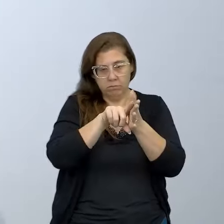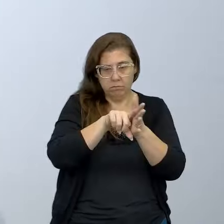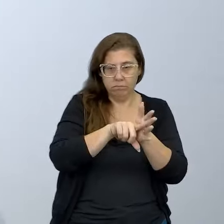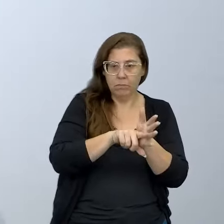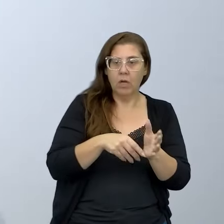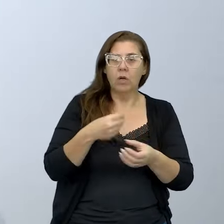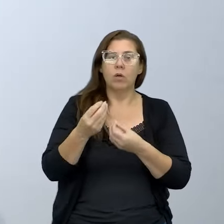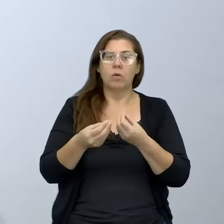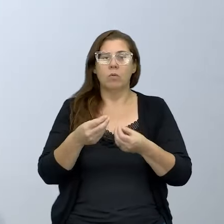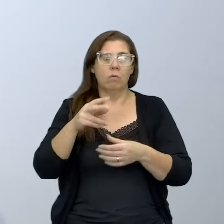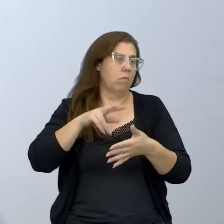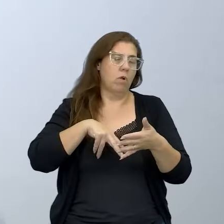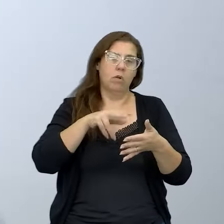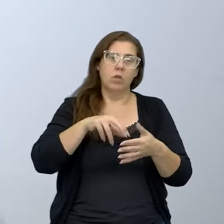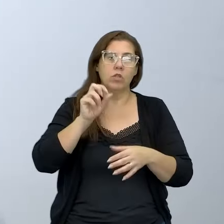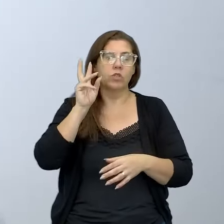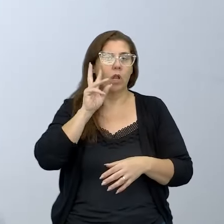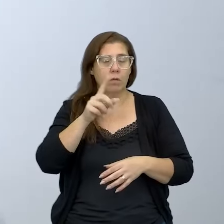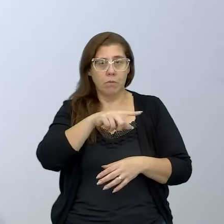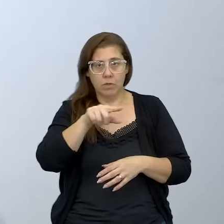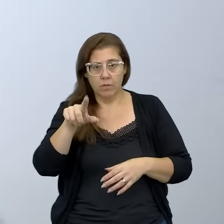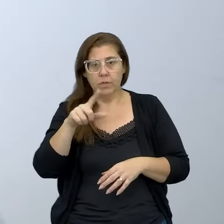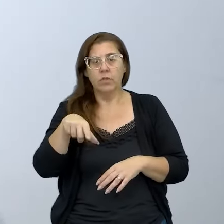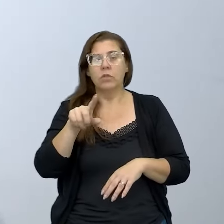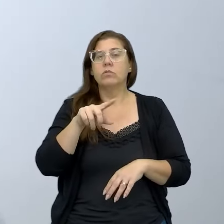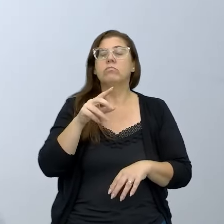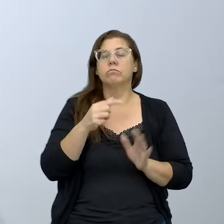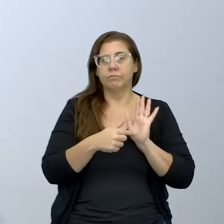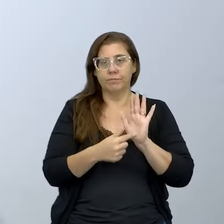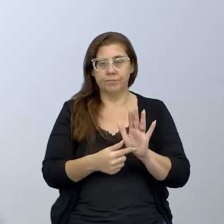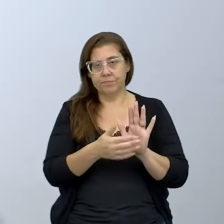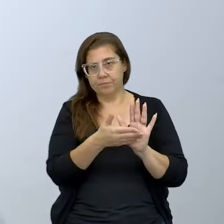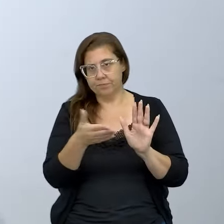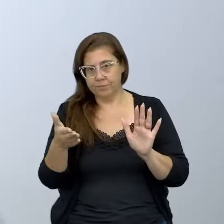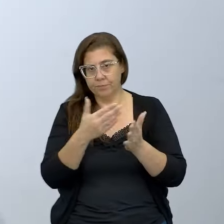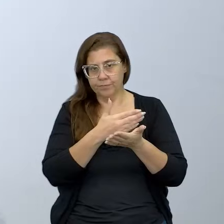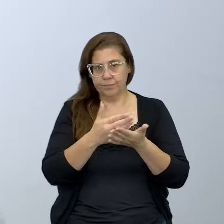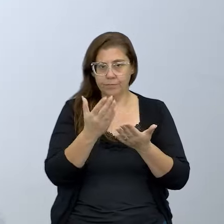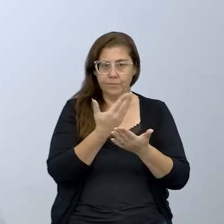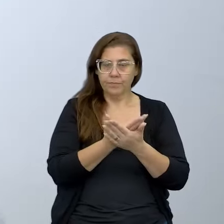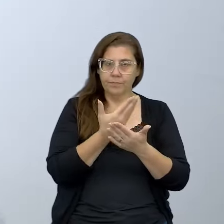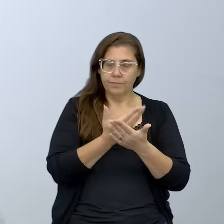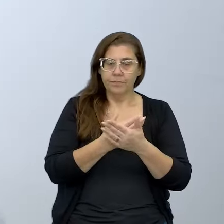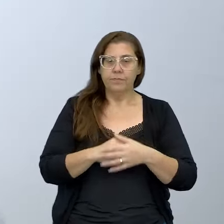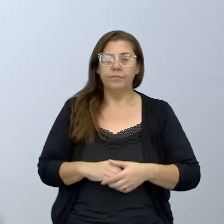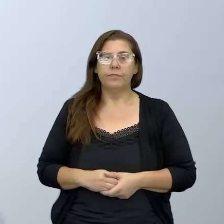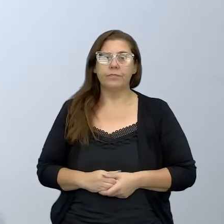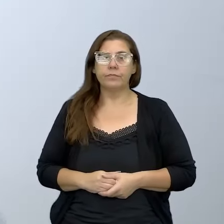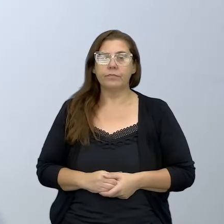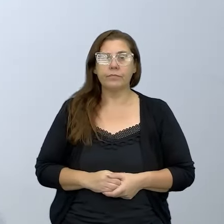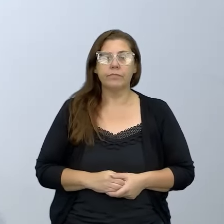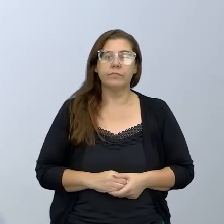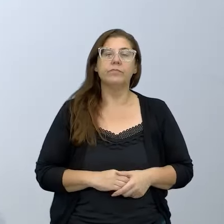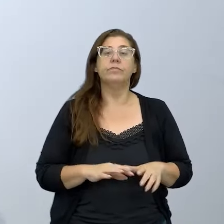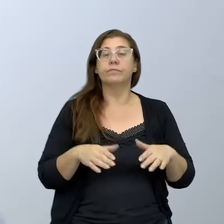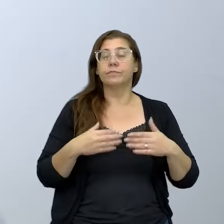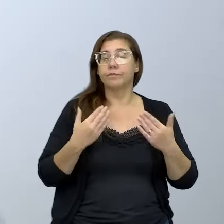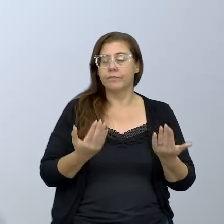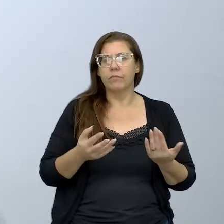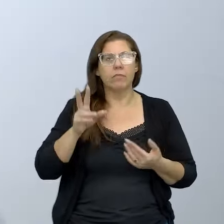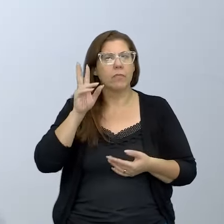Como a gente nunca lê, só lembrando vocês que sempre a gente deixa para vocês no começo da aula. E aí... a gente